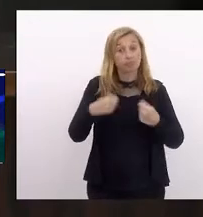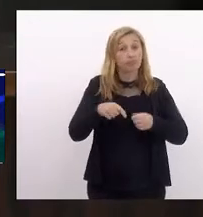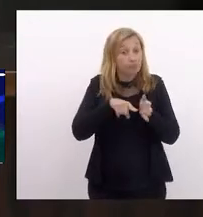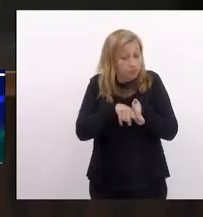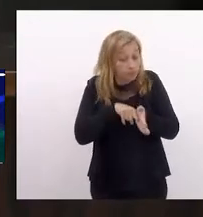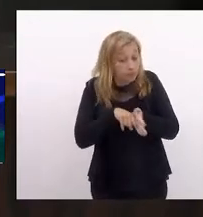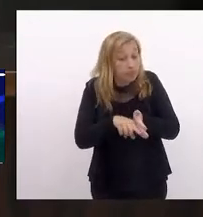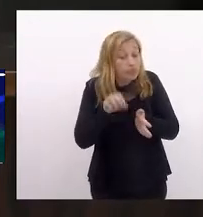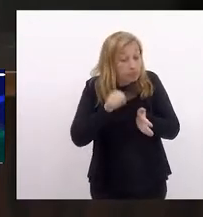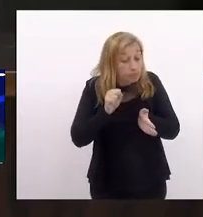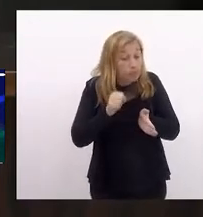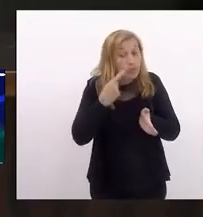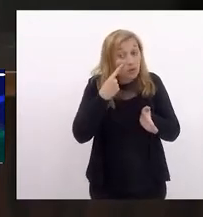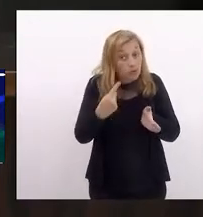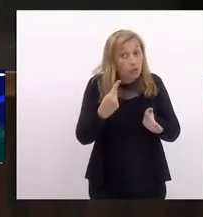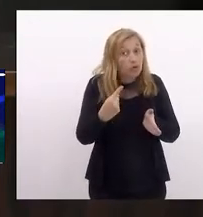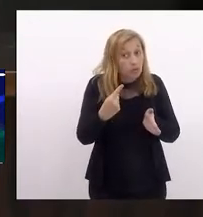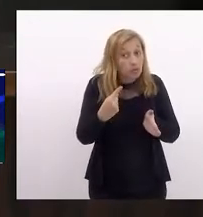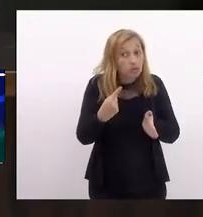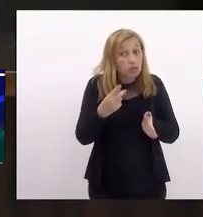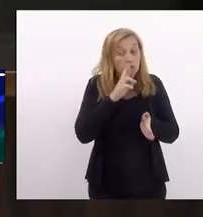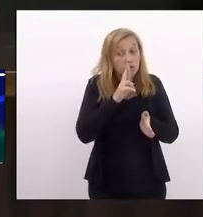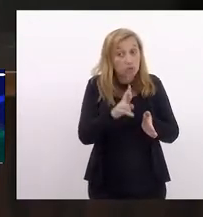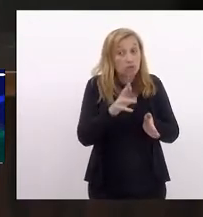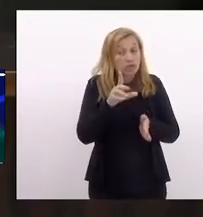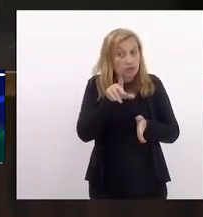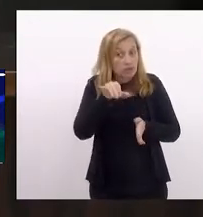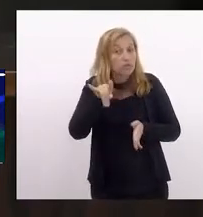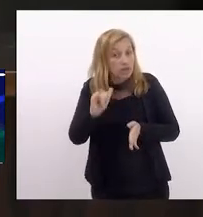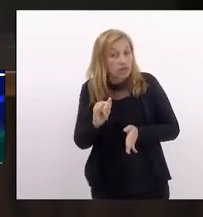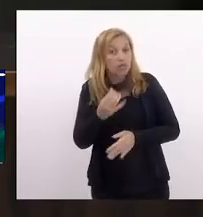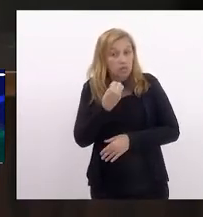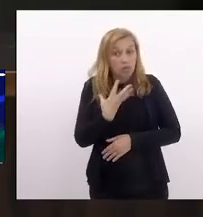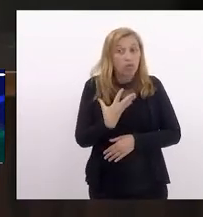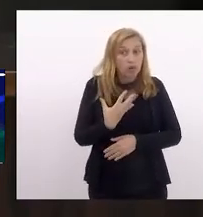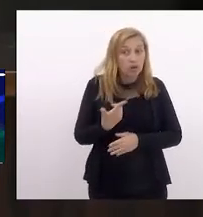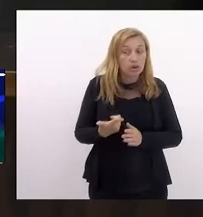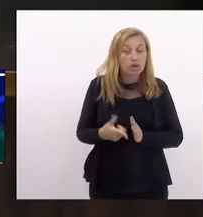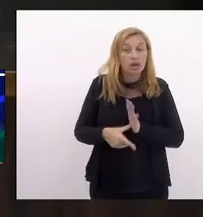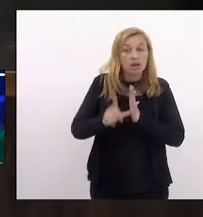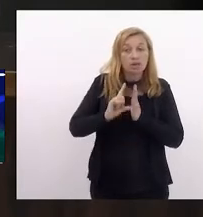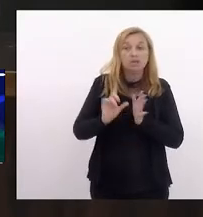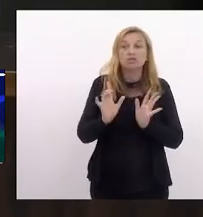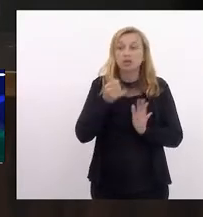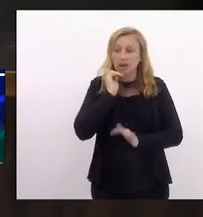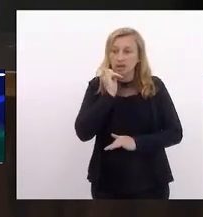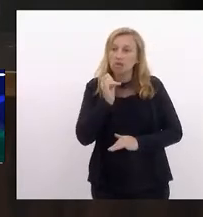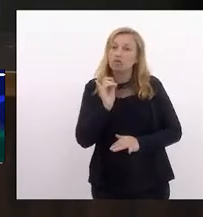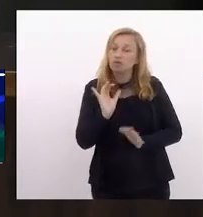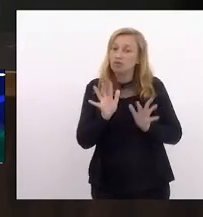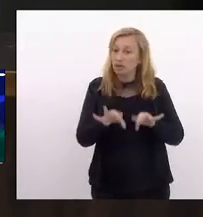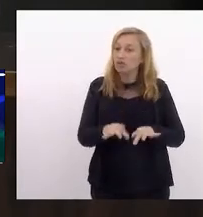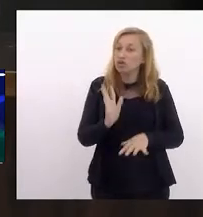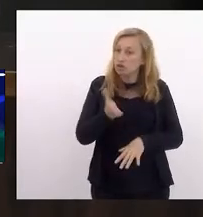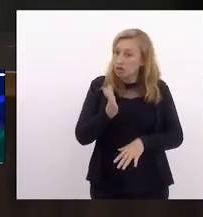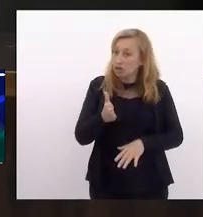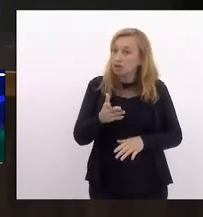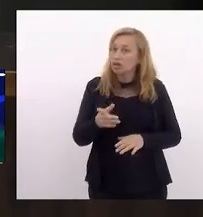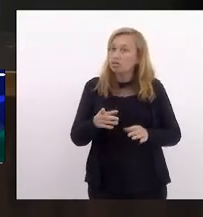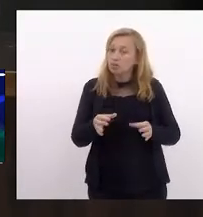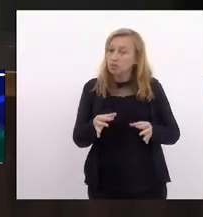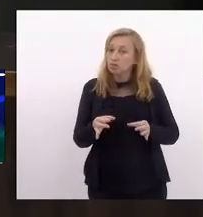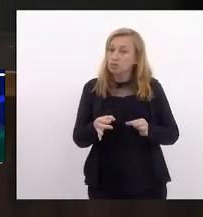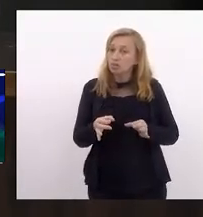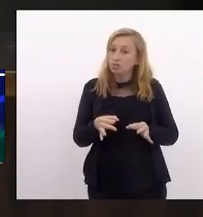fiscalizar nós vimos que o resultado da CPI ela antes do relatório final já com com a instalação